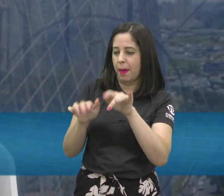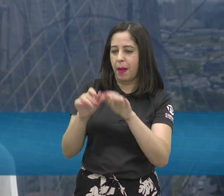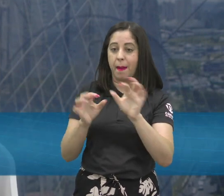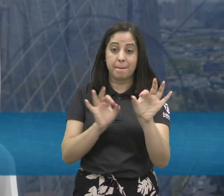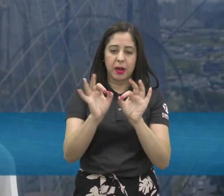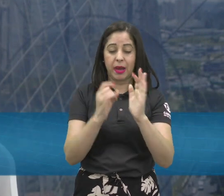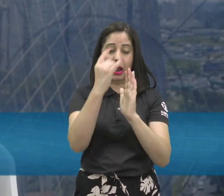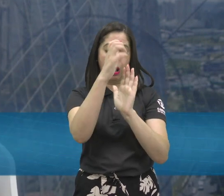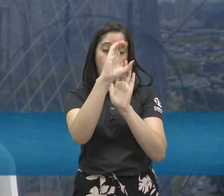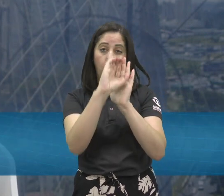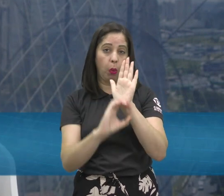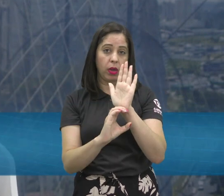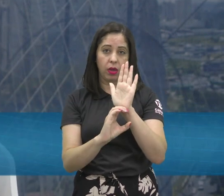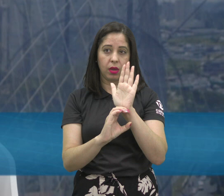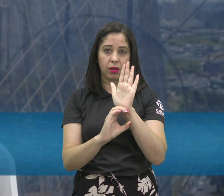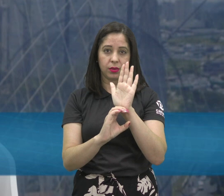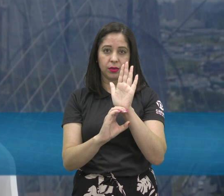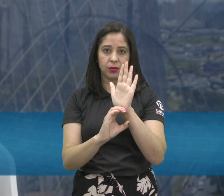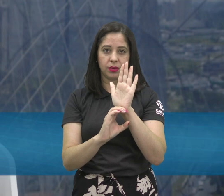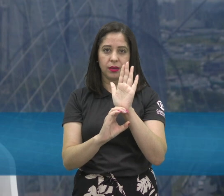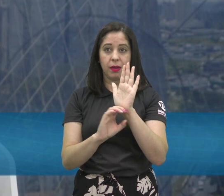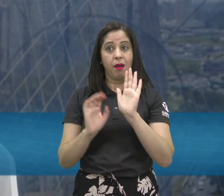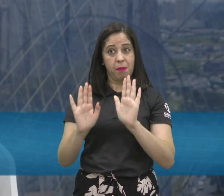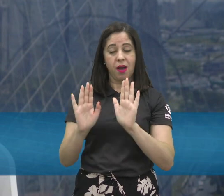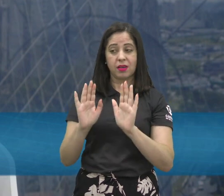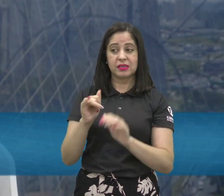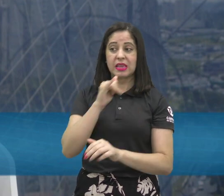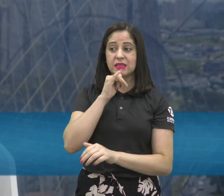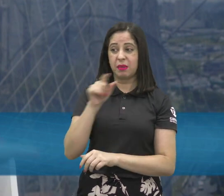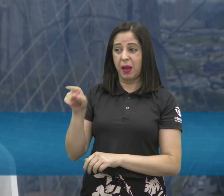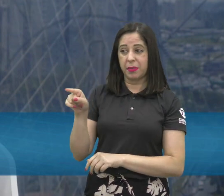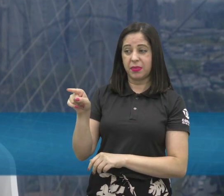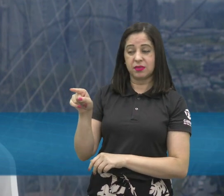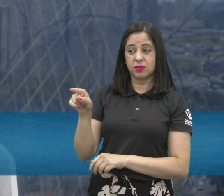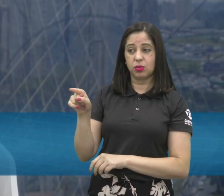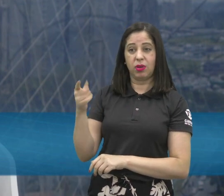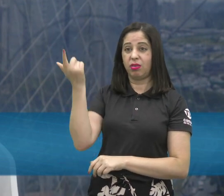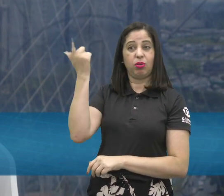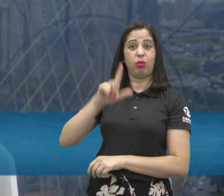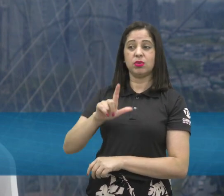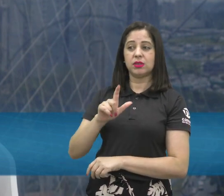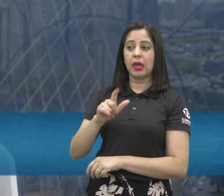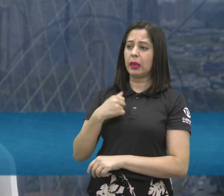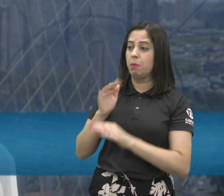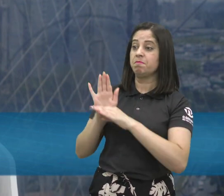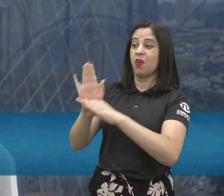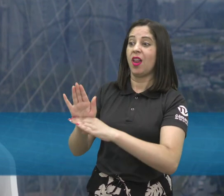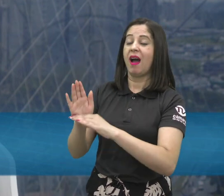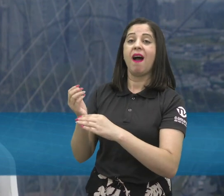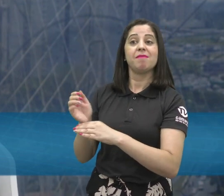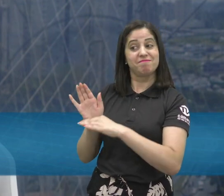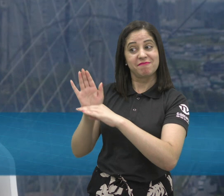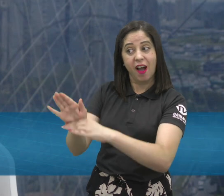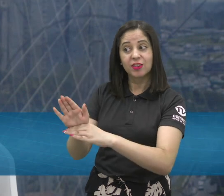exemplo. Sim. A minha solidariedade pode vir dessa forma, porque eu estou viabilizando o acesso à cidadania daquela pessoa, né? Então eu posso